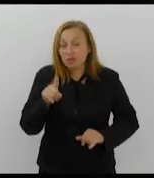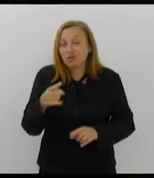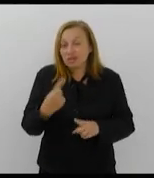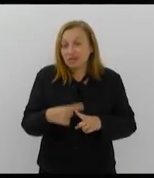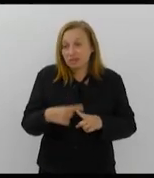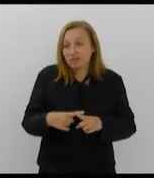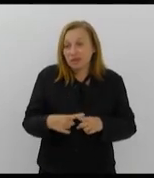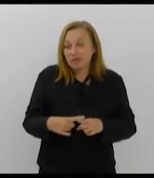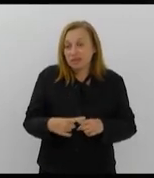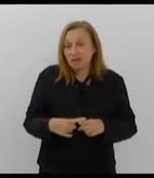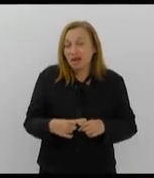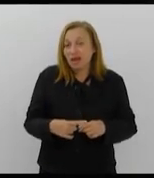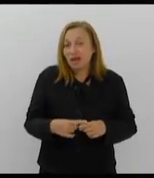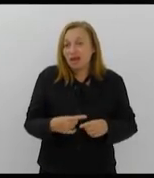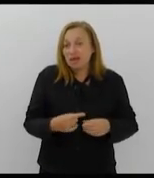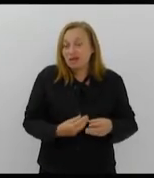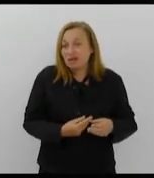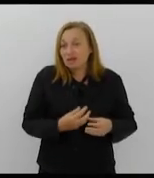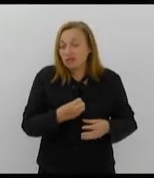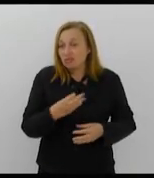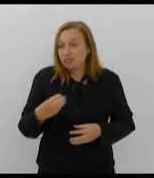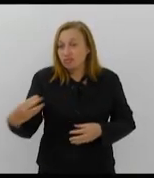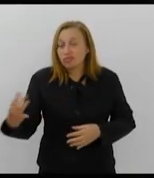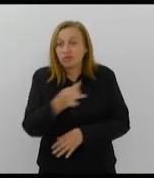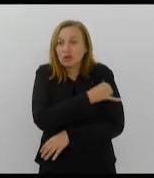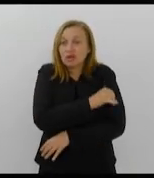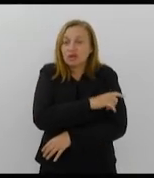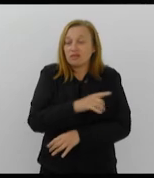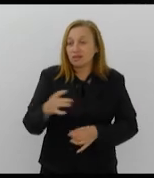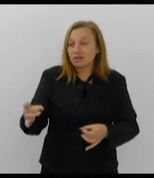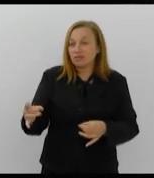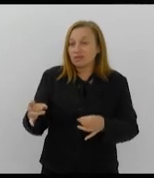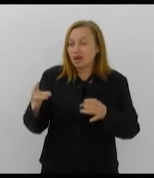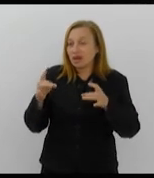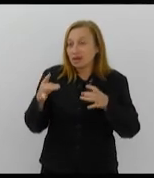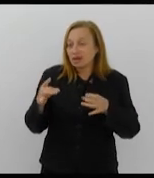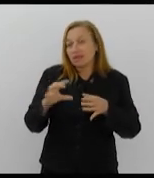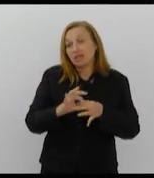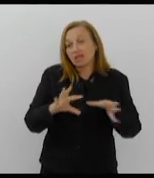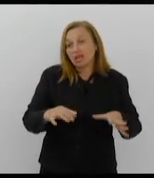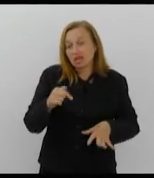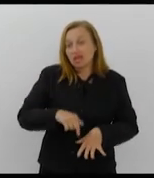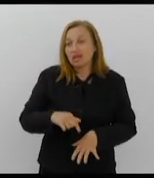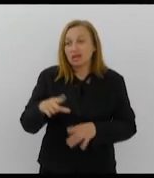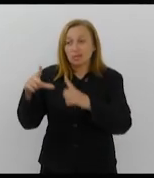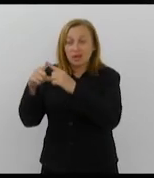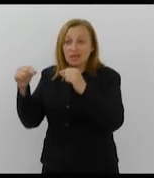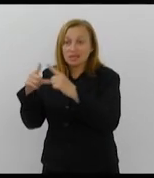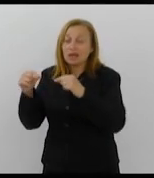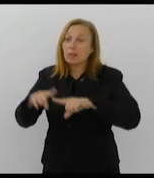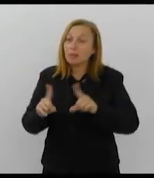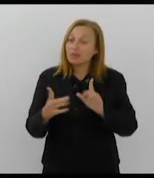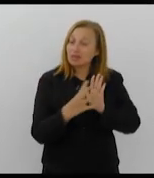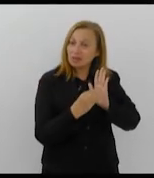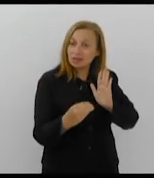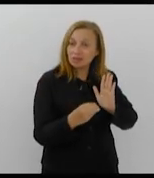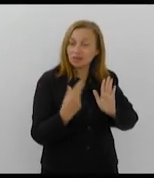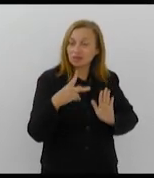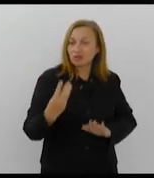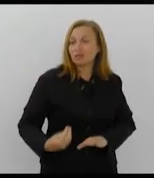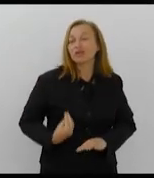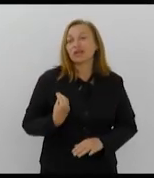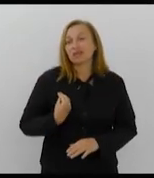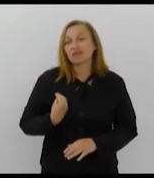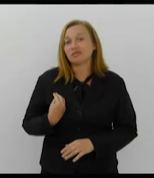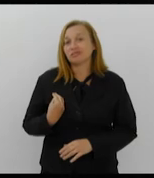Janeiro e vai nos deixar aqui em Brasília, mas você deu o maior exemplo na sua vida,